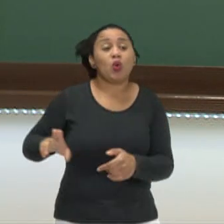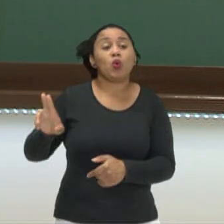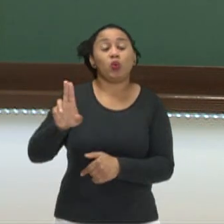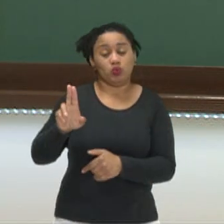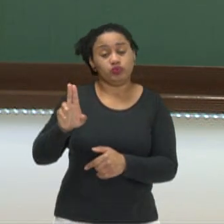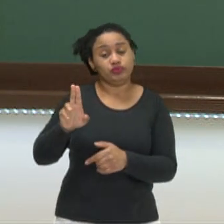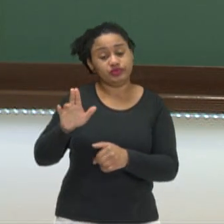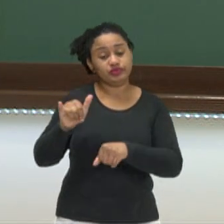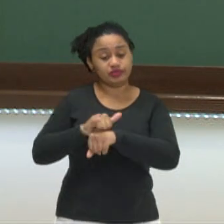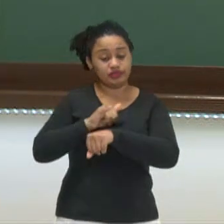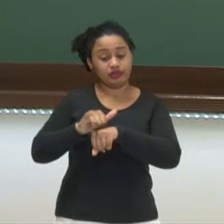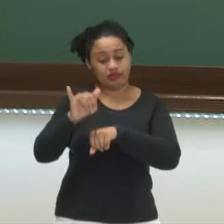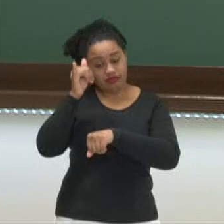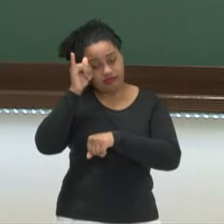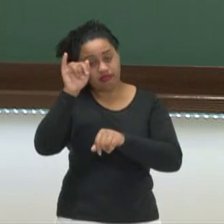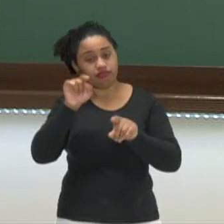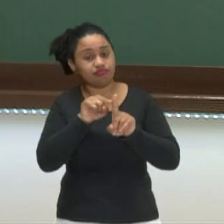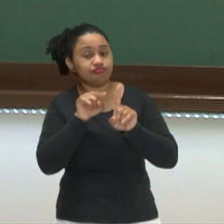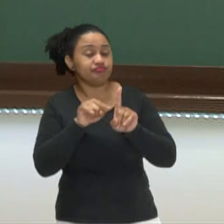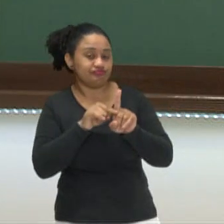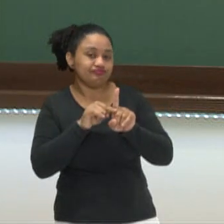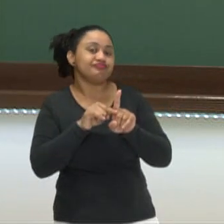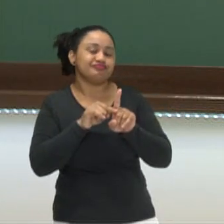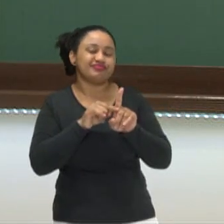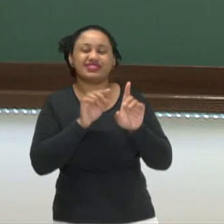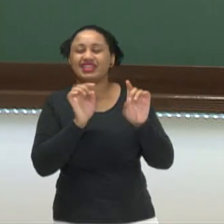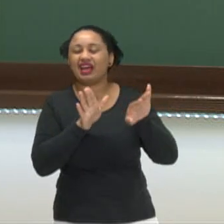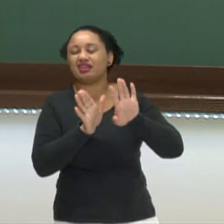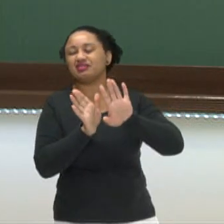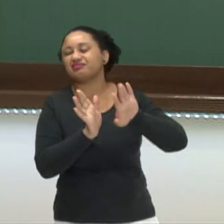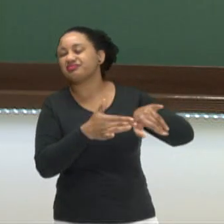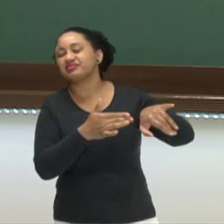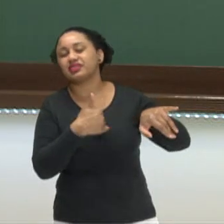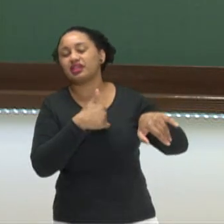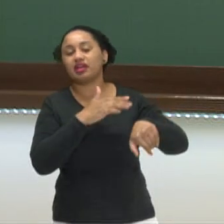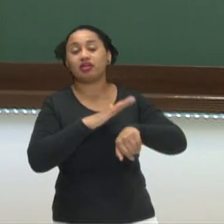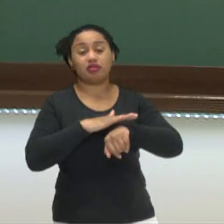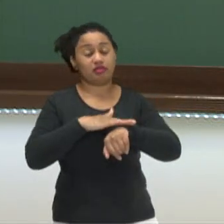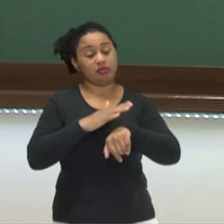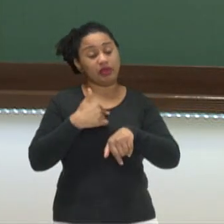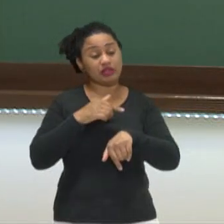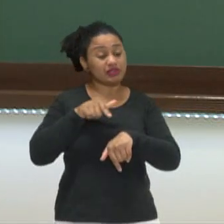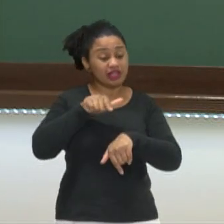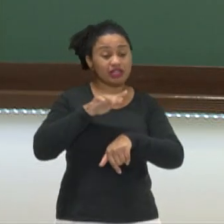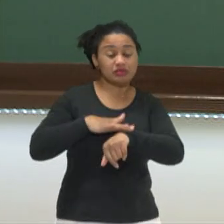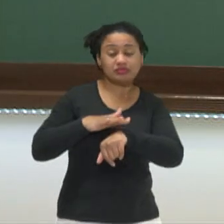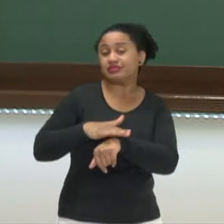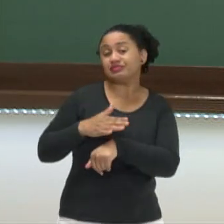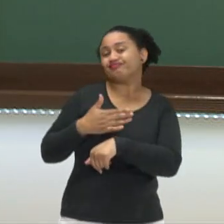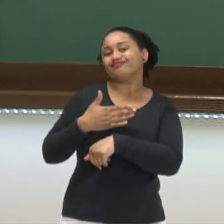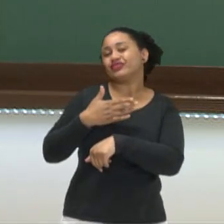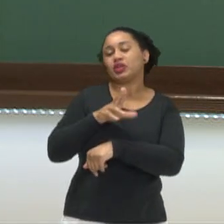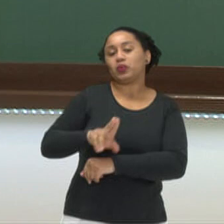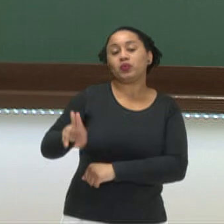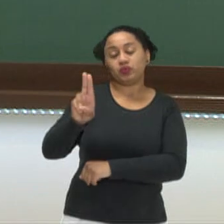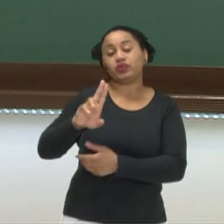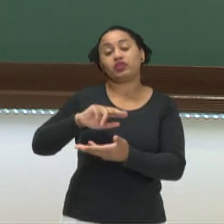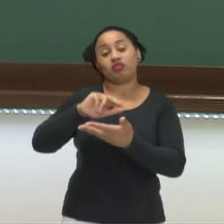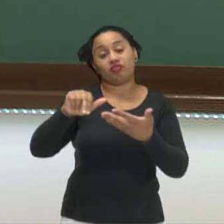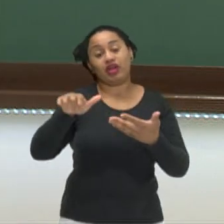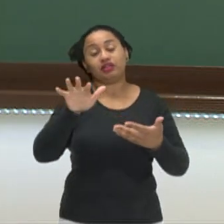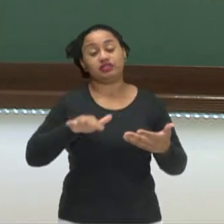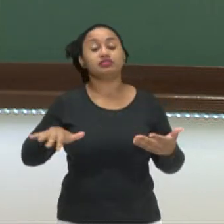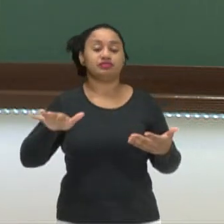o método anticoncepcional, deixam de usar no momento, né? Então, assim, são várias questões,